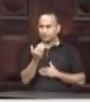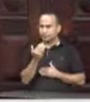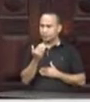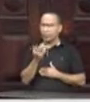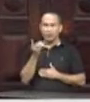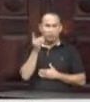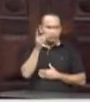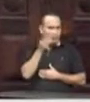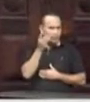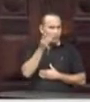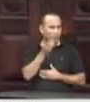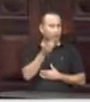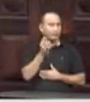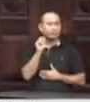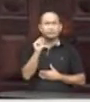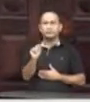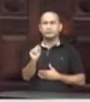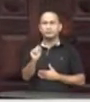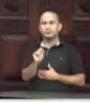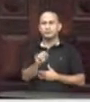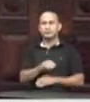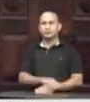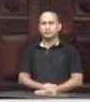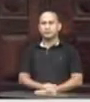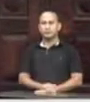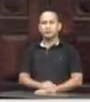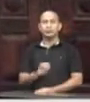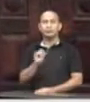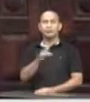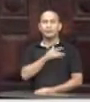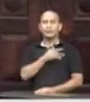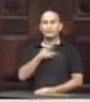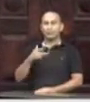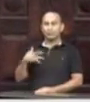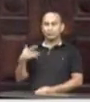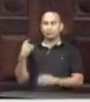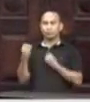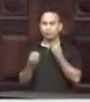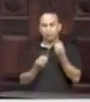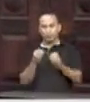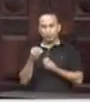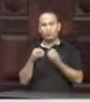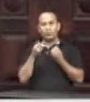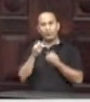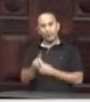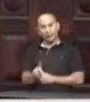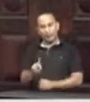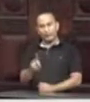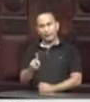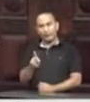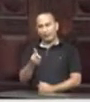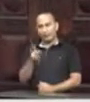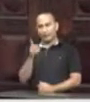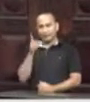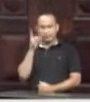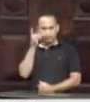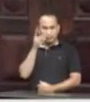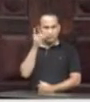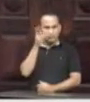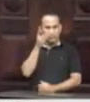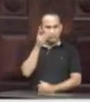nobres deputados que a saúde, como é a partidária, que a